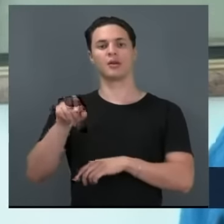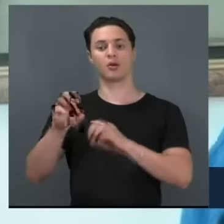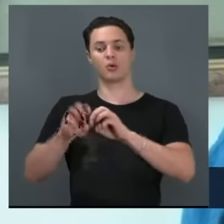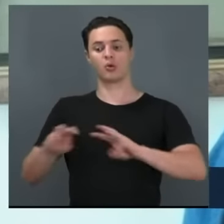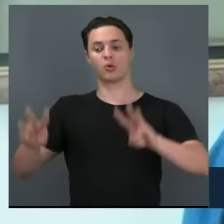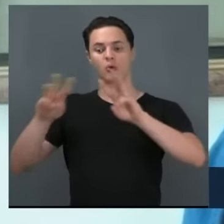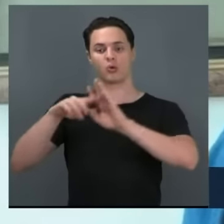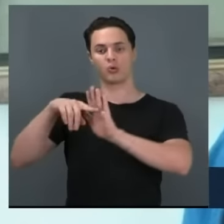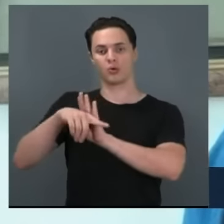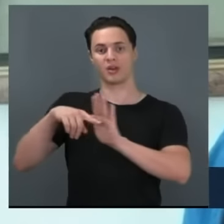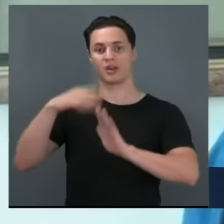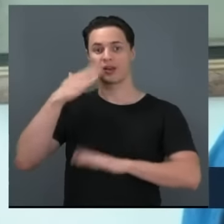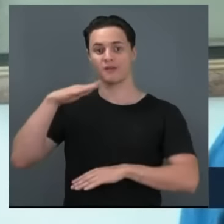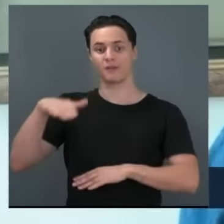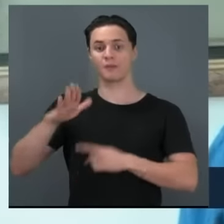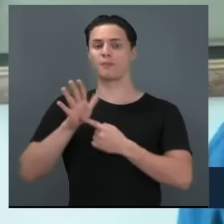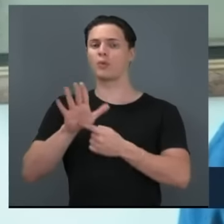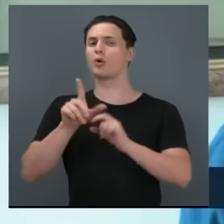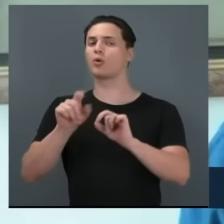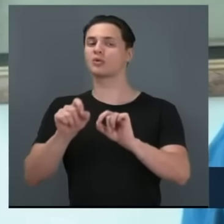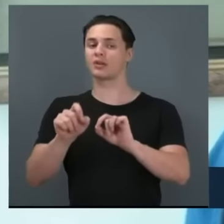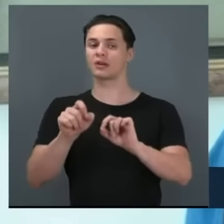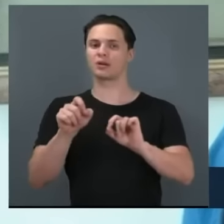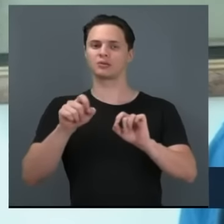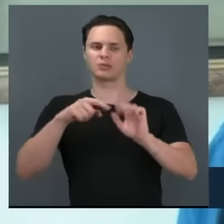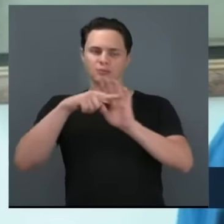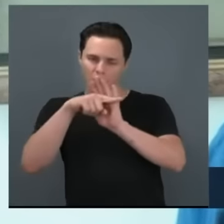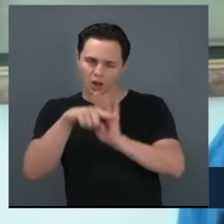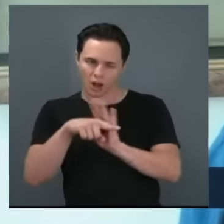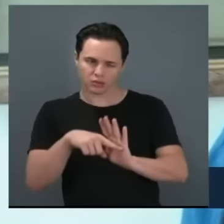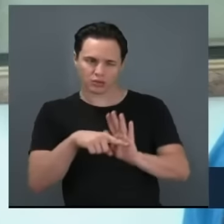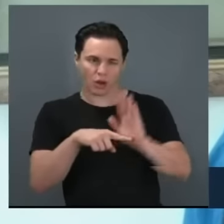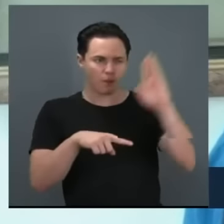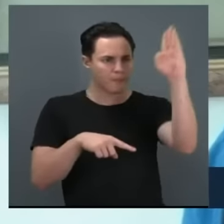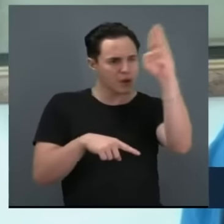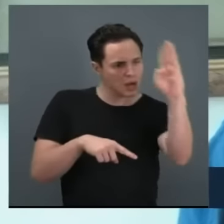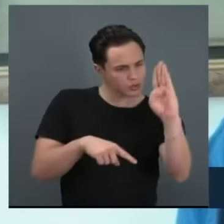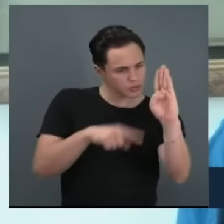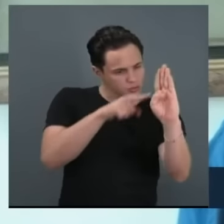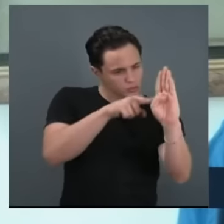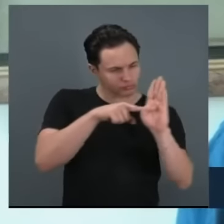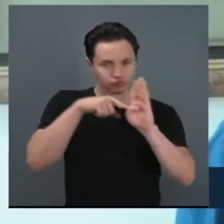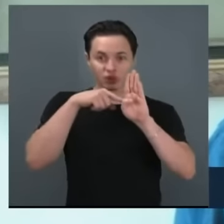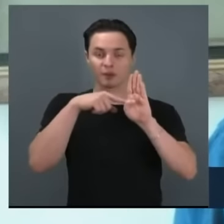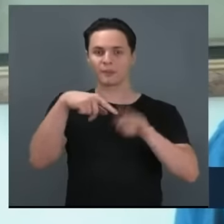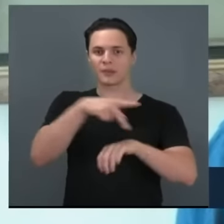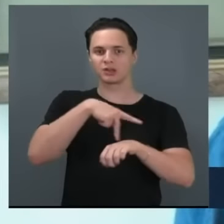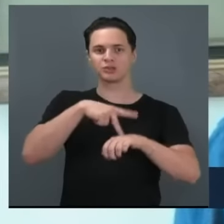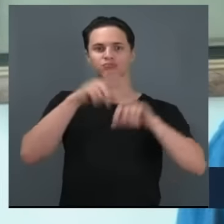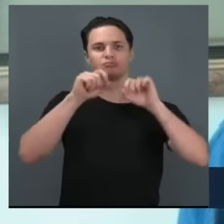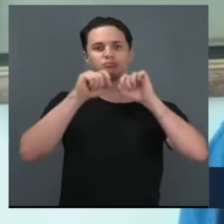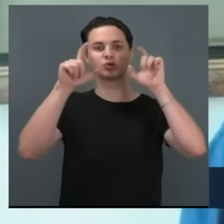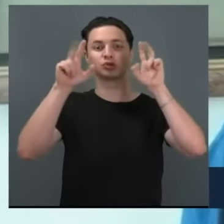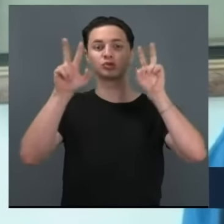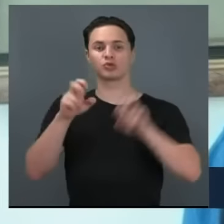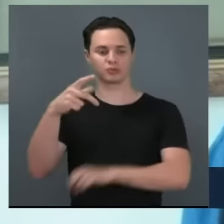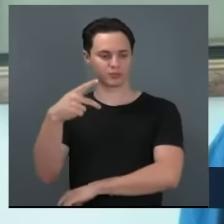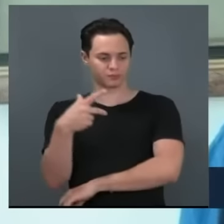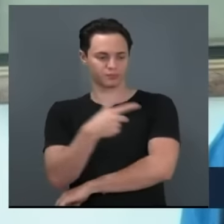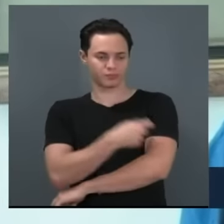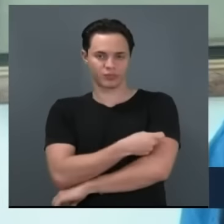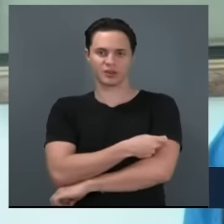Infância, que mostra que o Brasil se destacou, presidente veneziano, na imunização